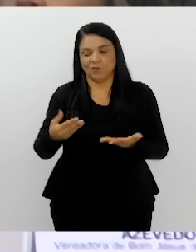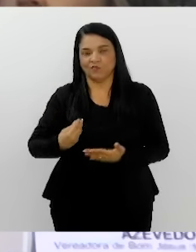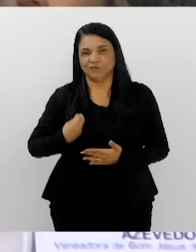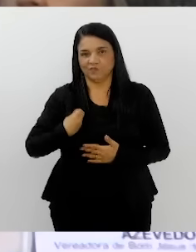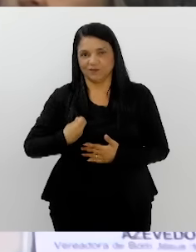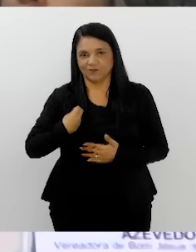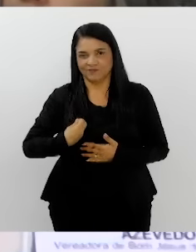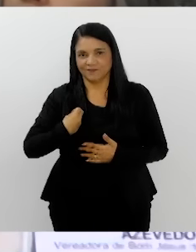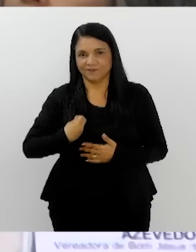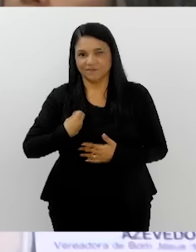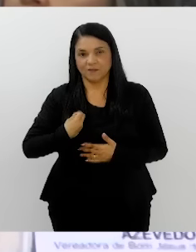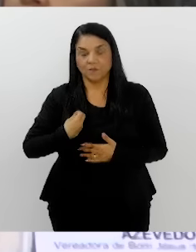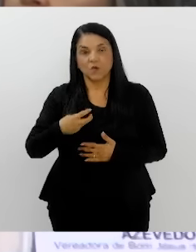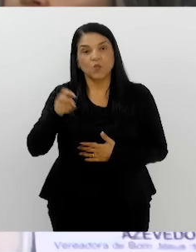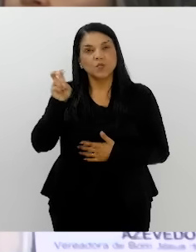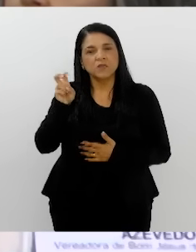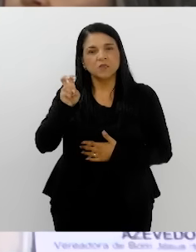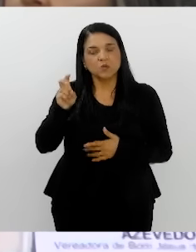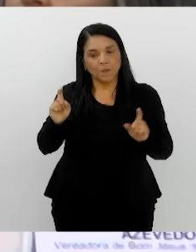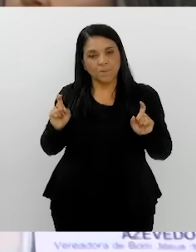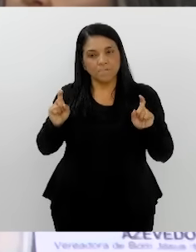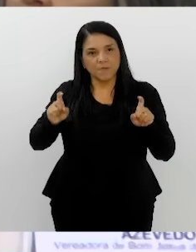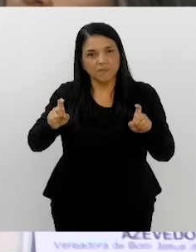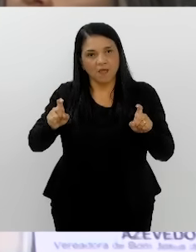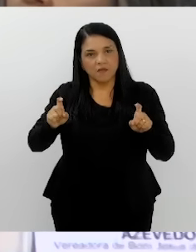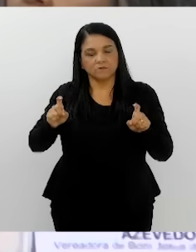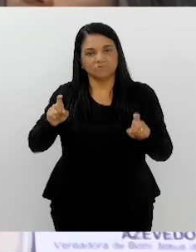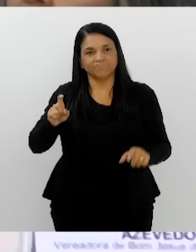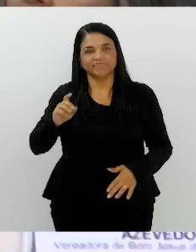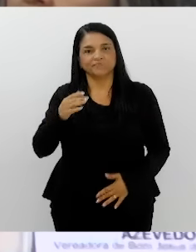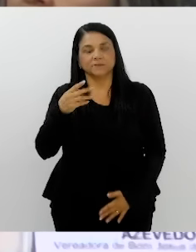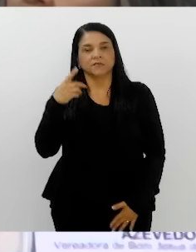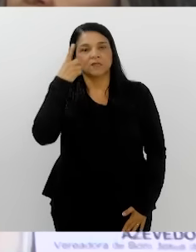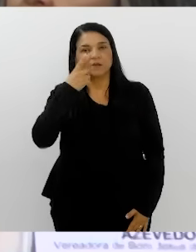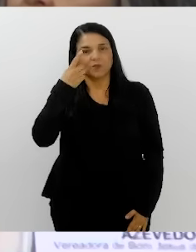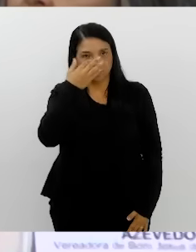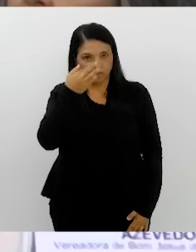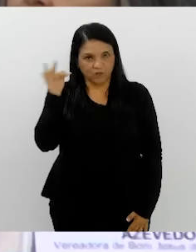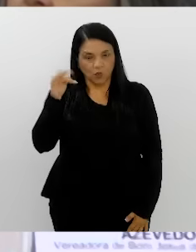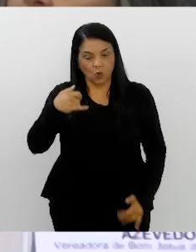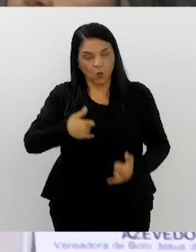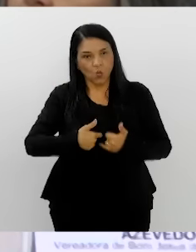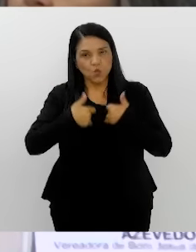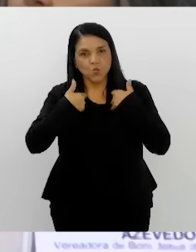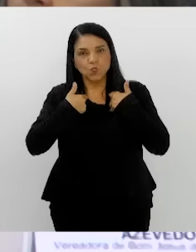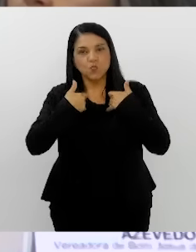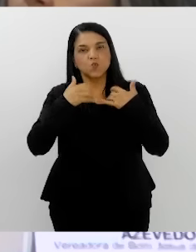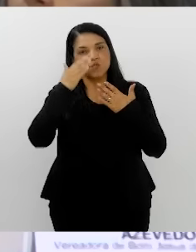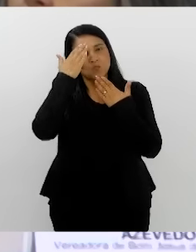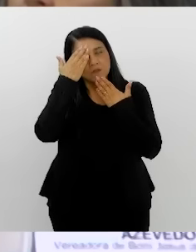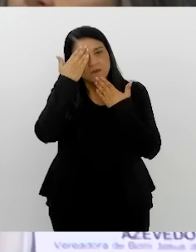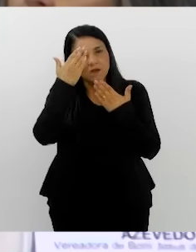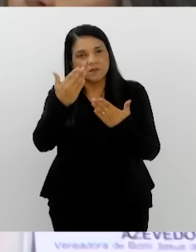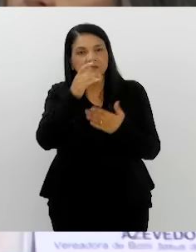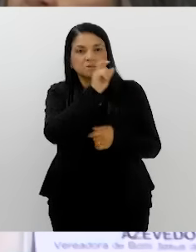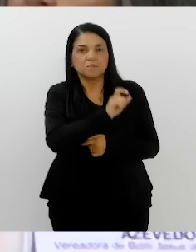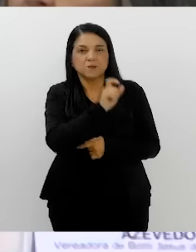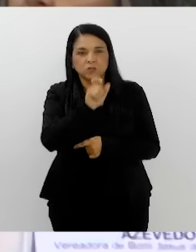estou no meu 5º mandato de deputado federal. Eu tenho muito orgulho e agradecimento às pessoas que compreendem